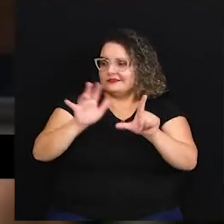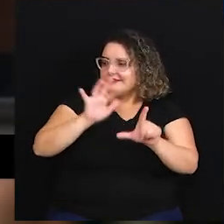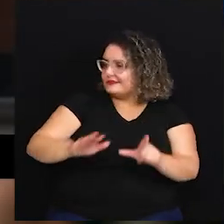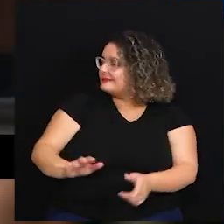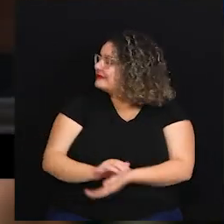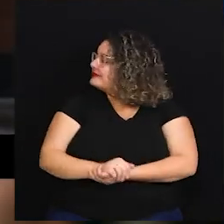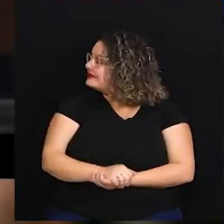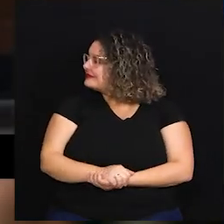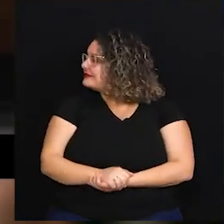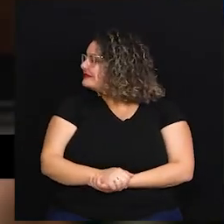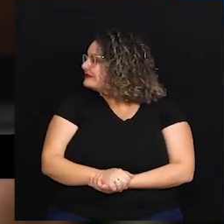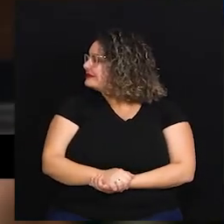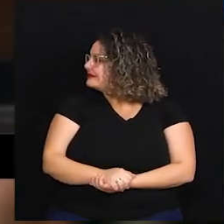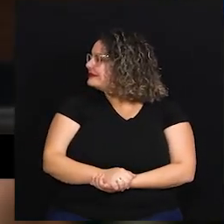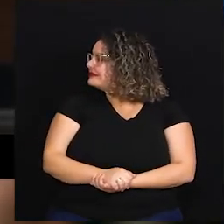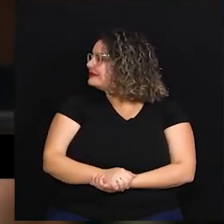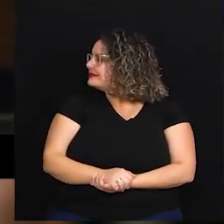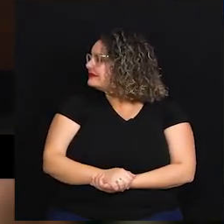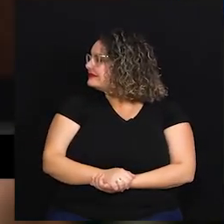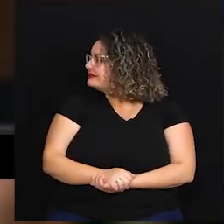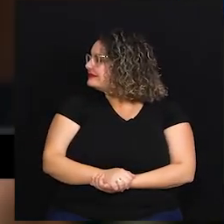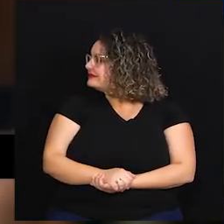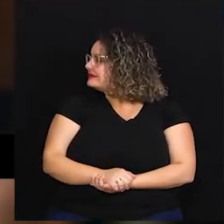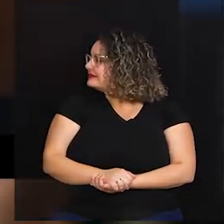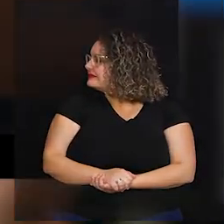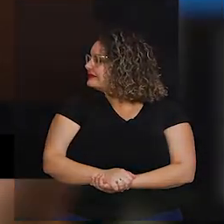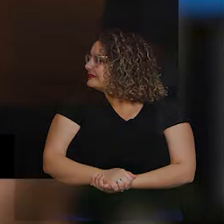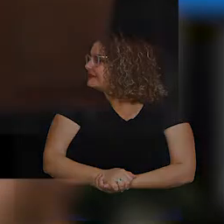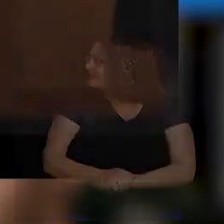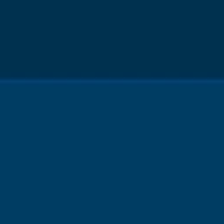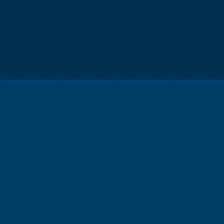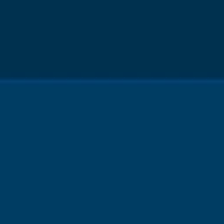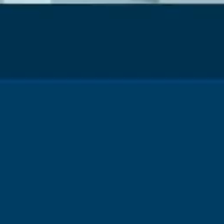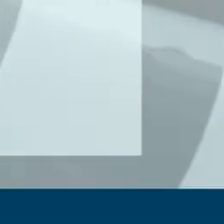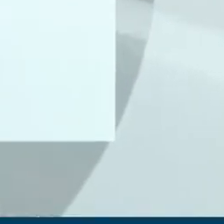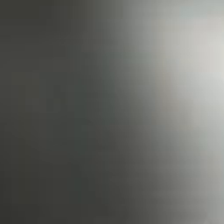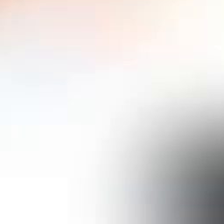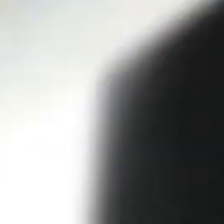come here to make sandwiches. I came here to do business. Oh, I know.